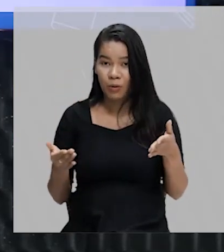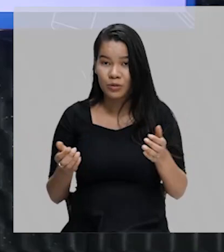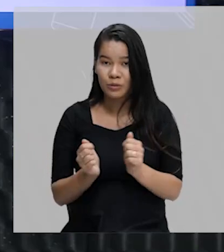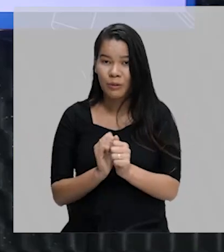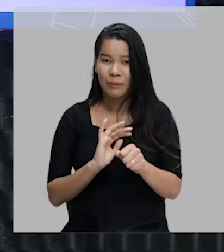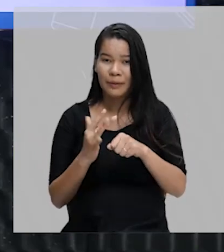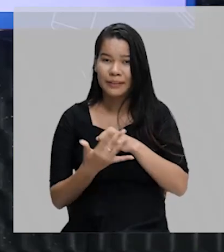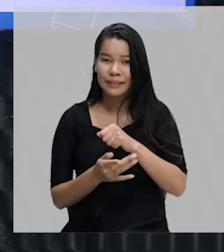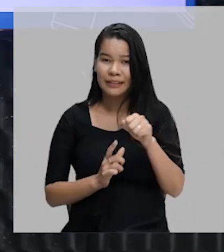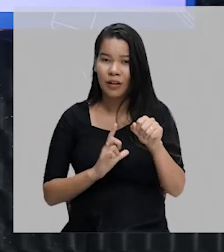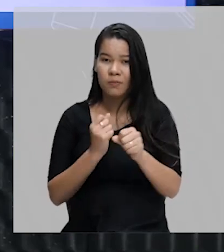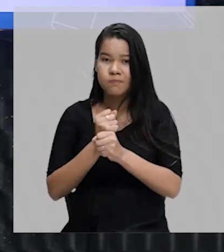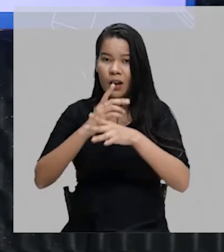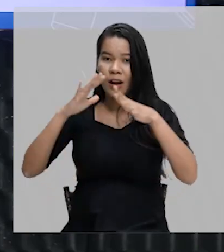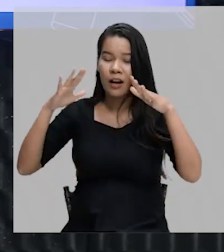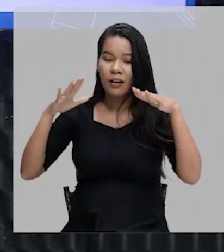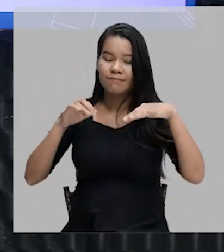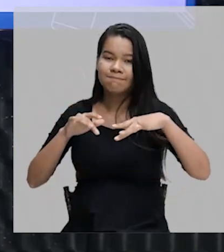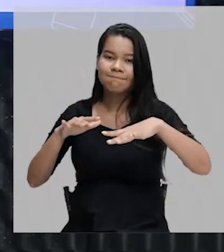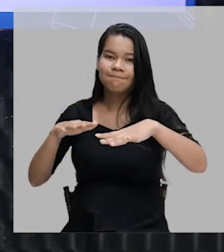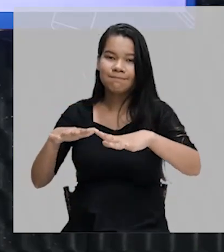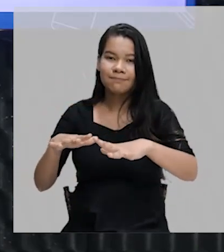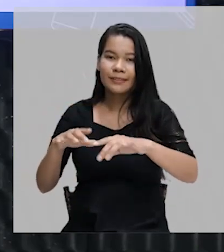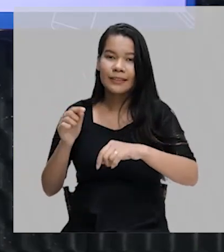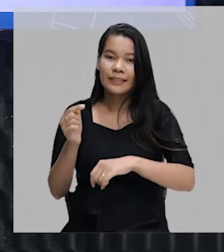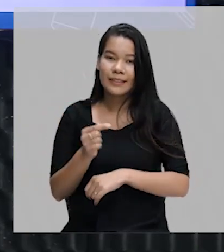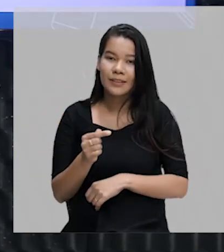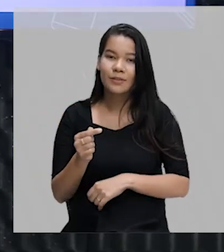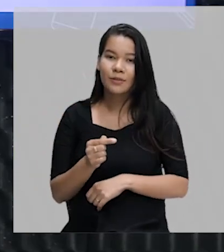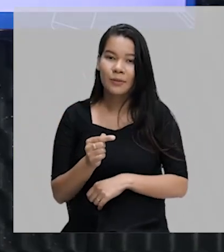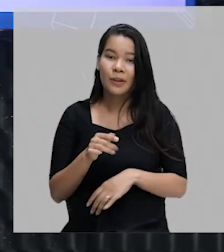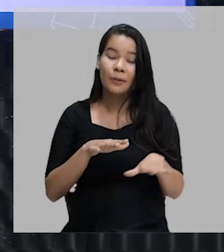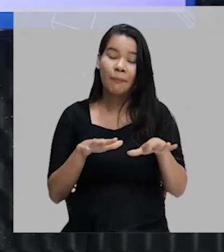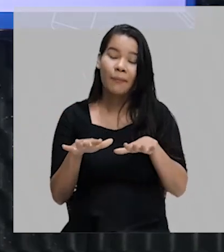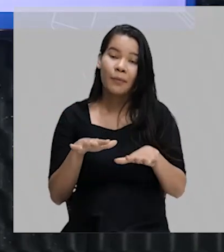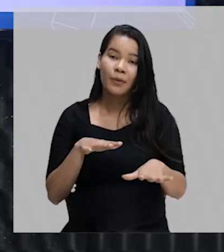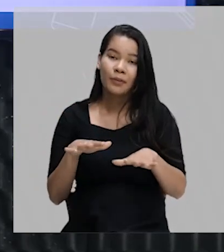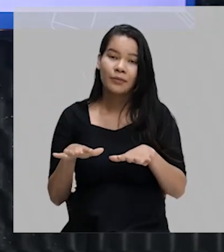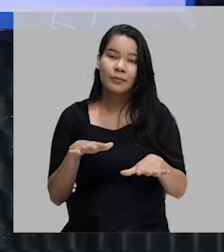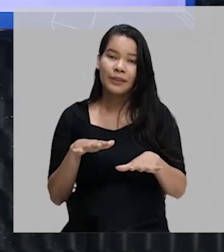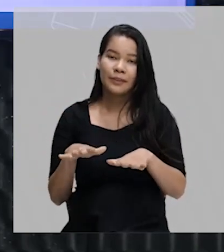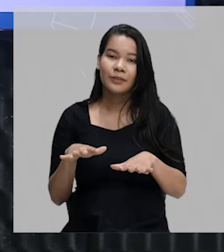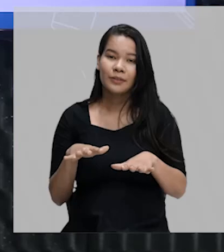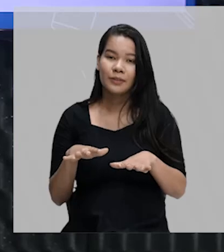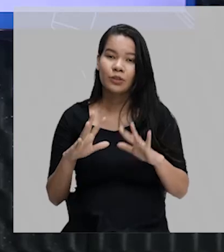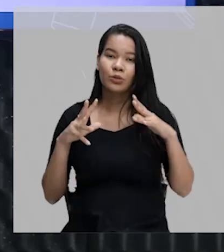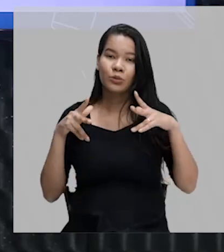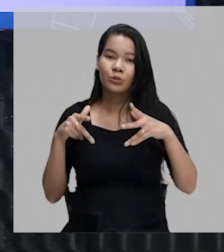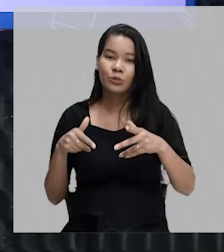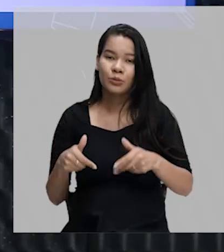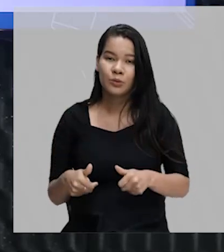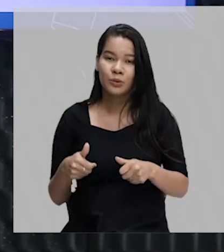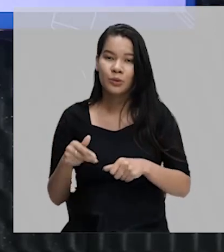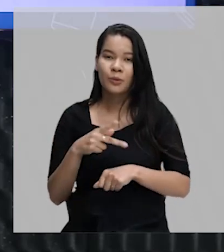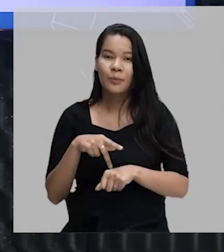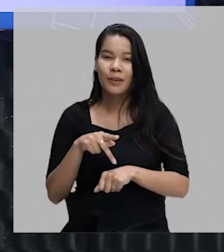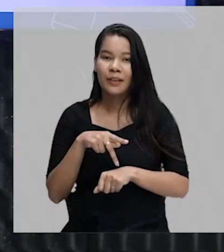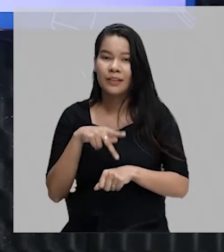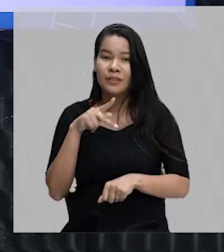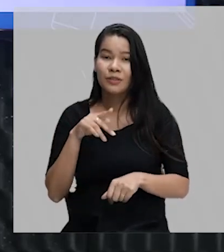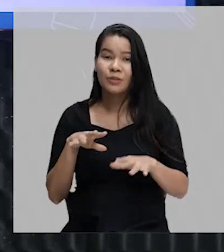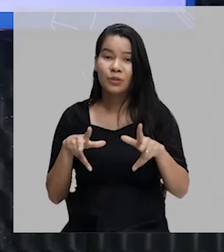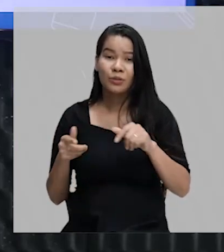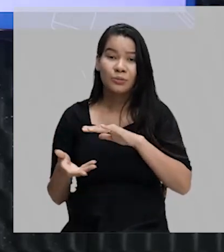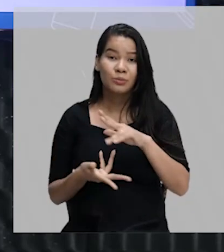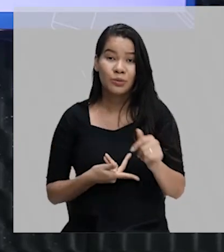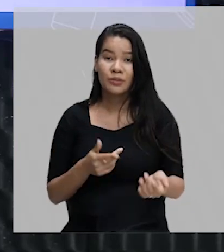teve um crescimento absurdo, né? E foi isso que movimentou todo o país, todo o